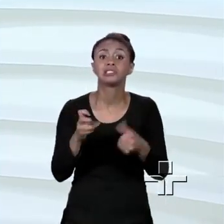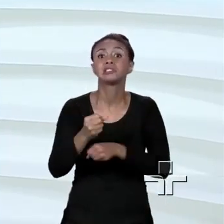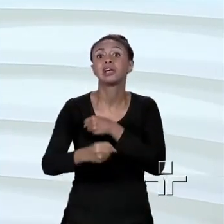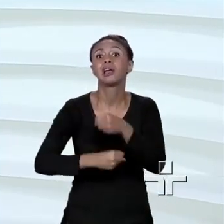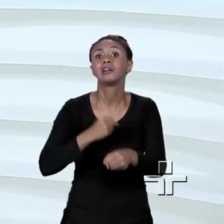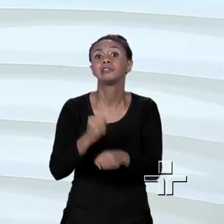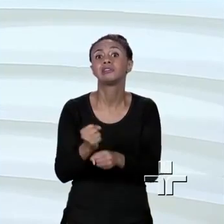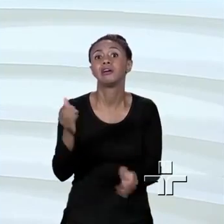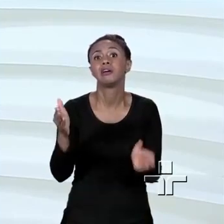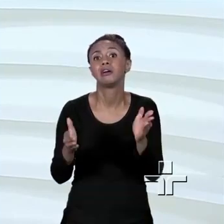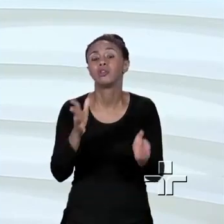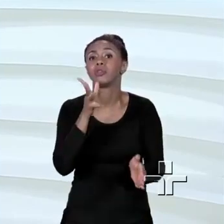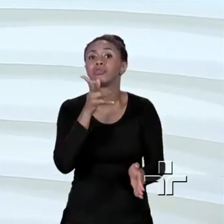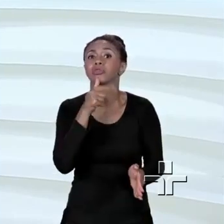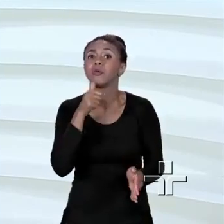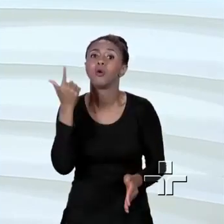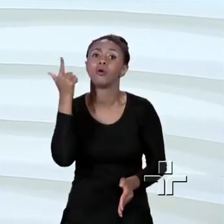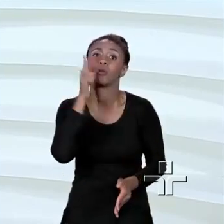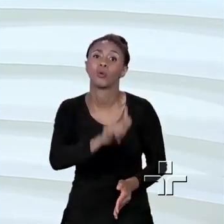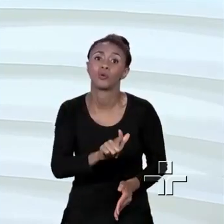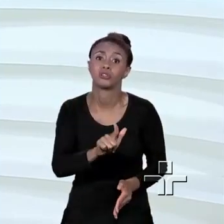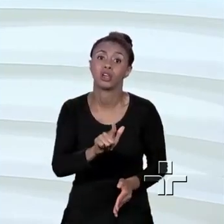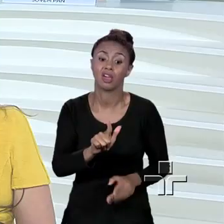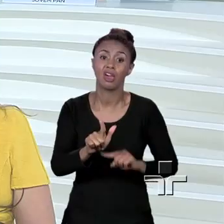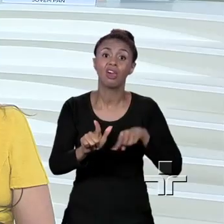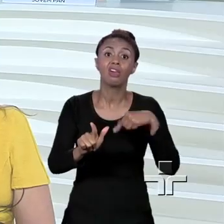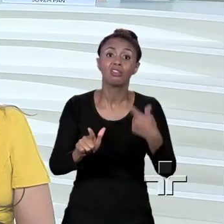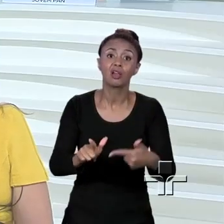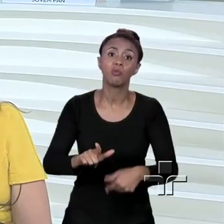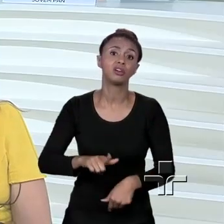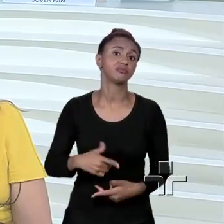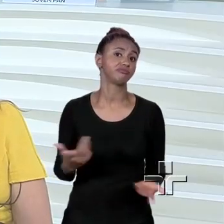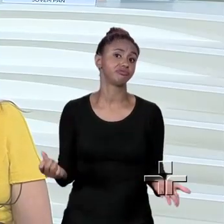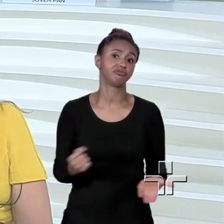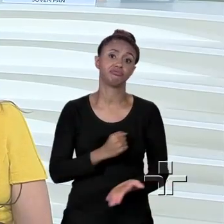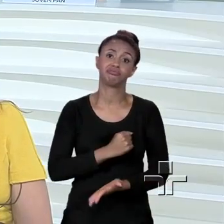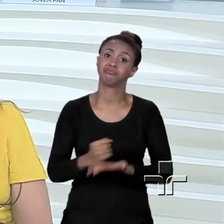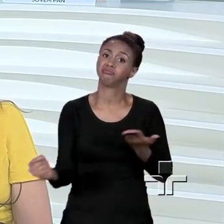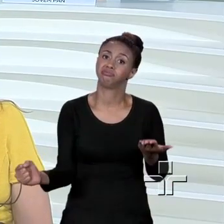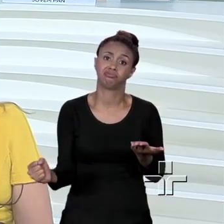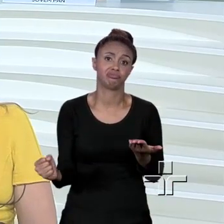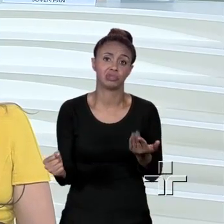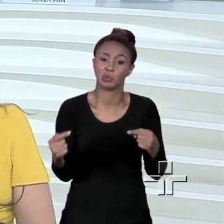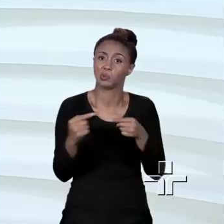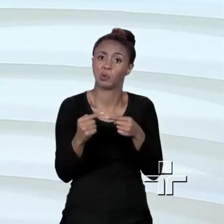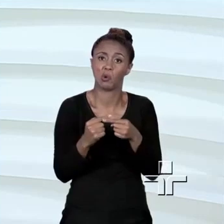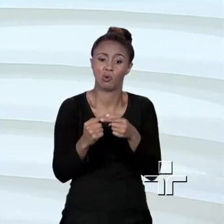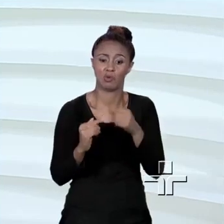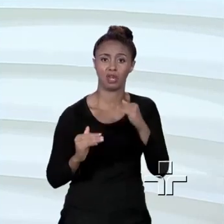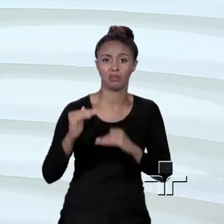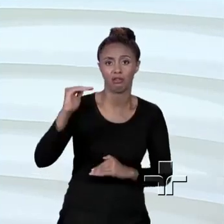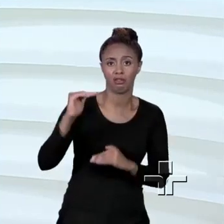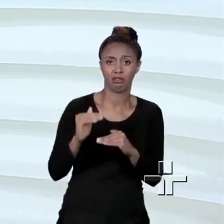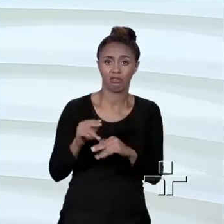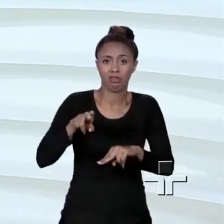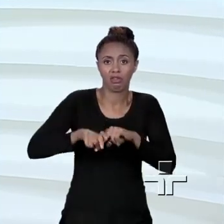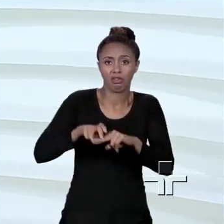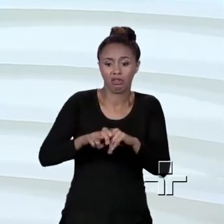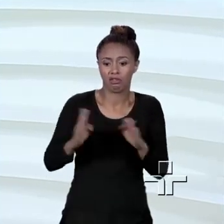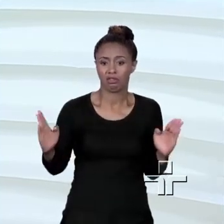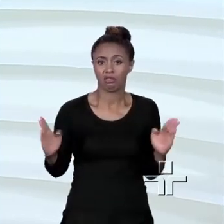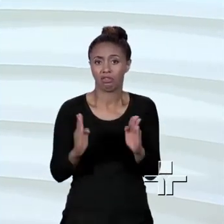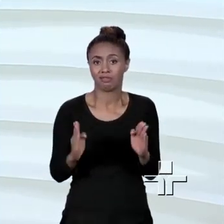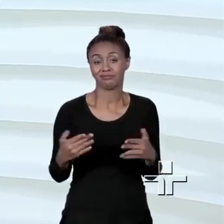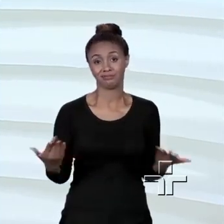ela chega e quando ela chega não serve mais. E essa criança fica esperando a cadeira fora da escola. São vários